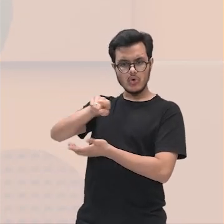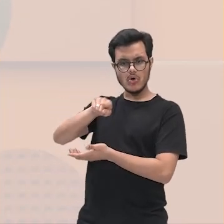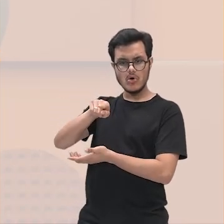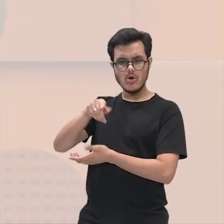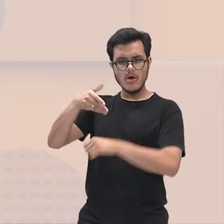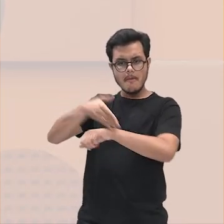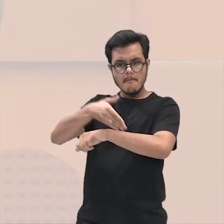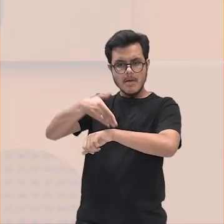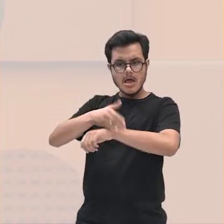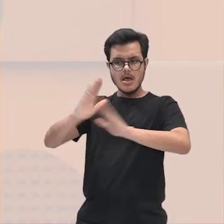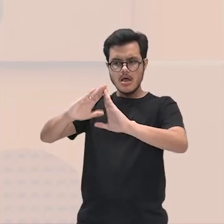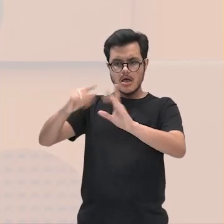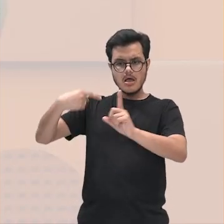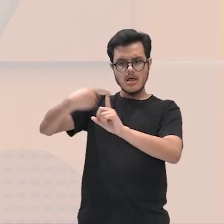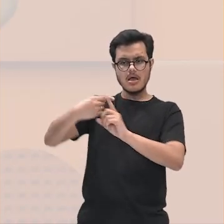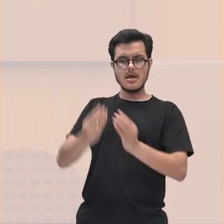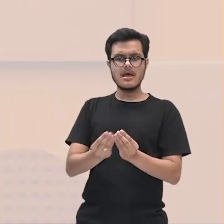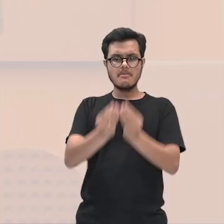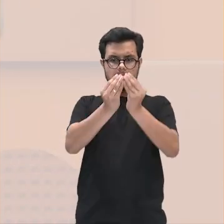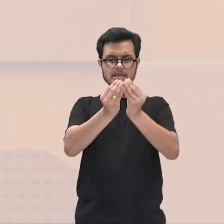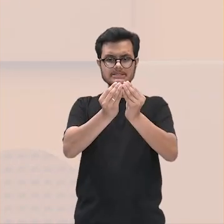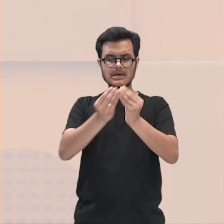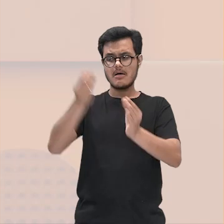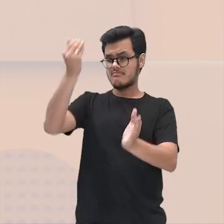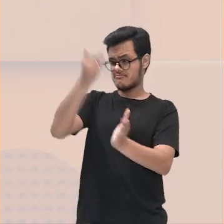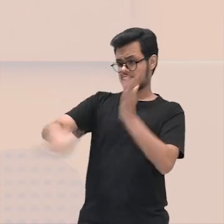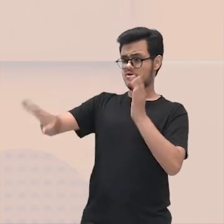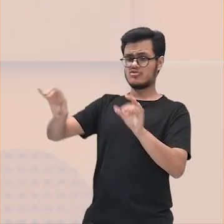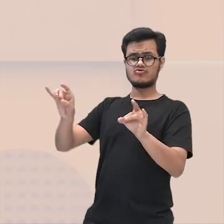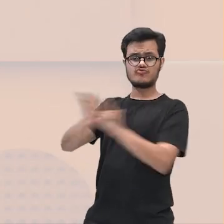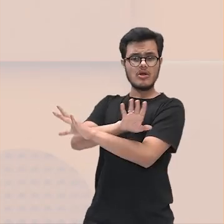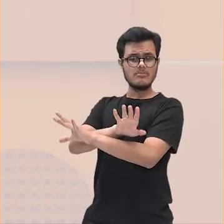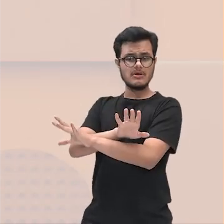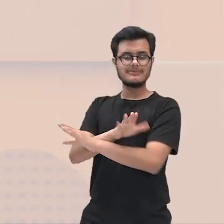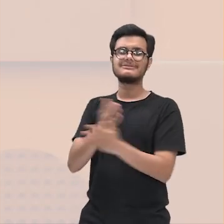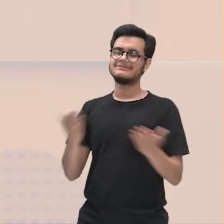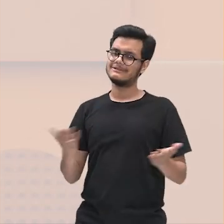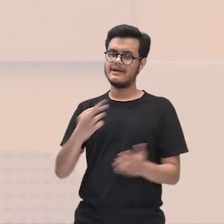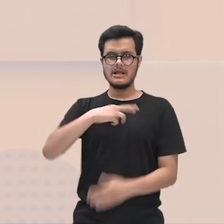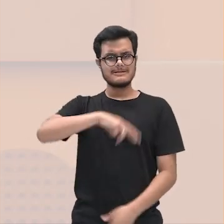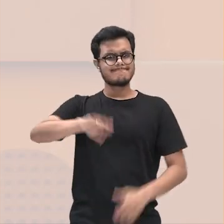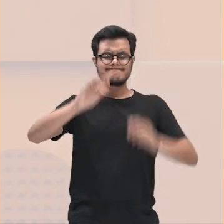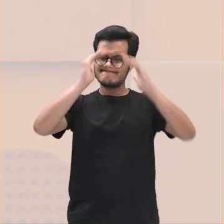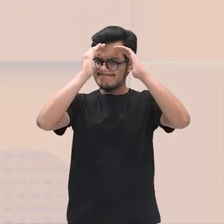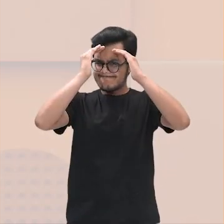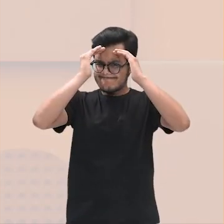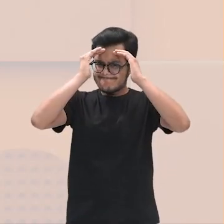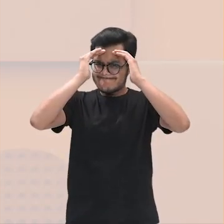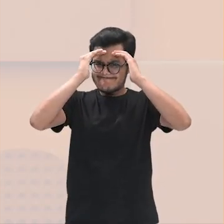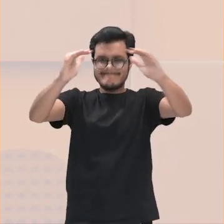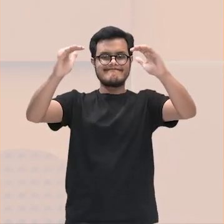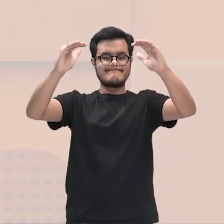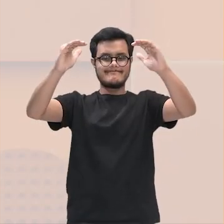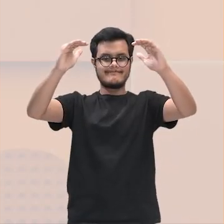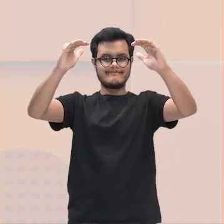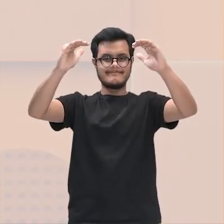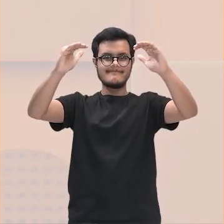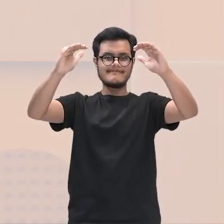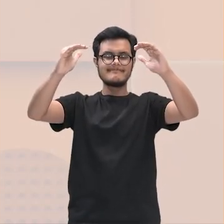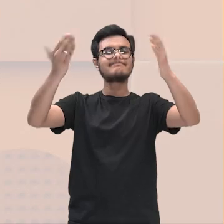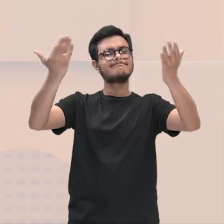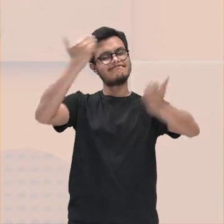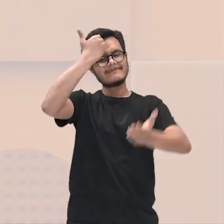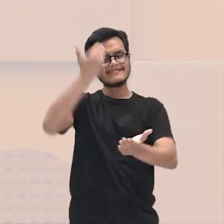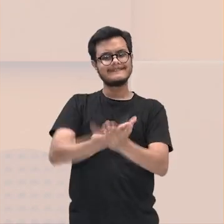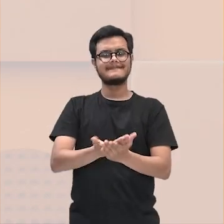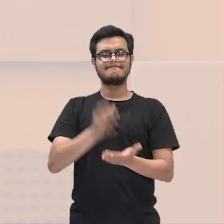da comunidade da igreja. Para a gente ter uma ideia de como essa relação com a religiosidade era forte dentro daquele contexto,